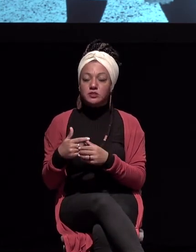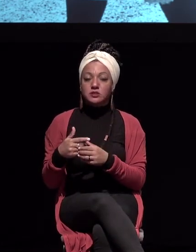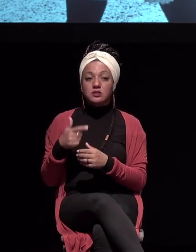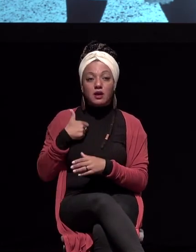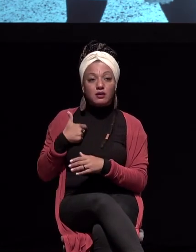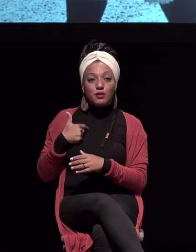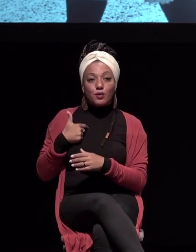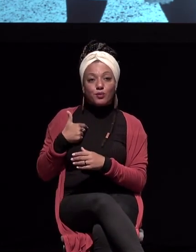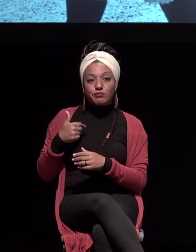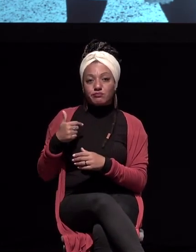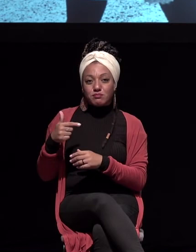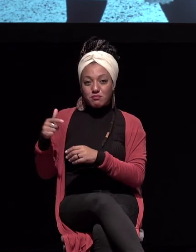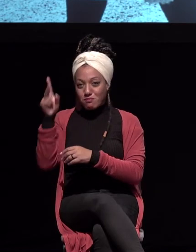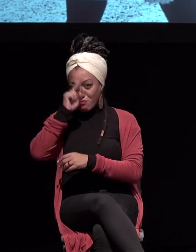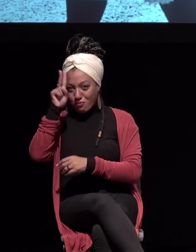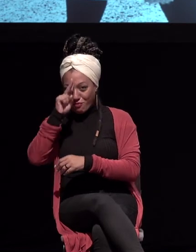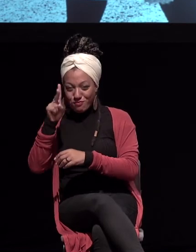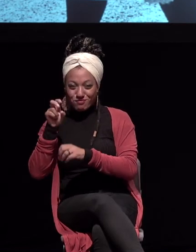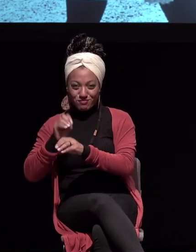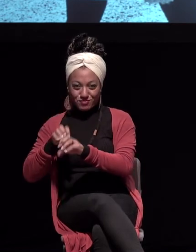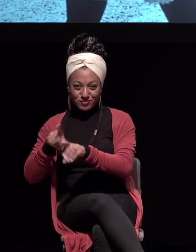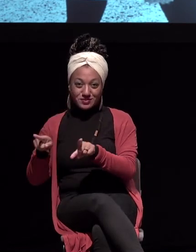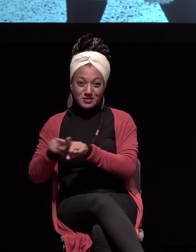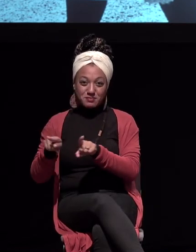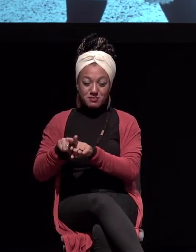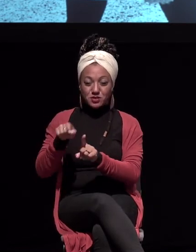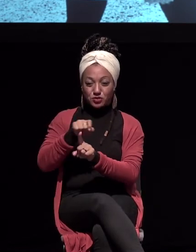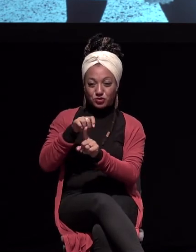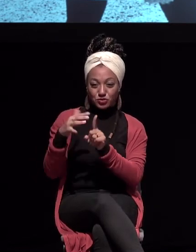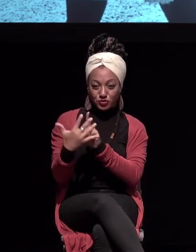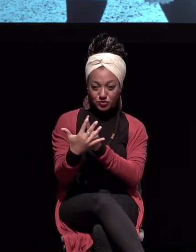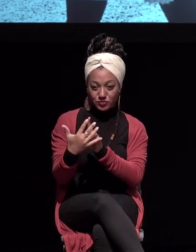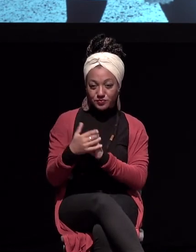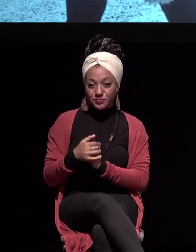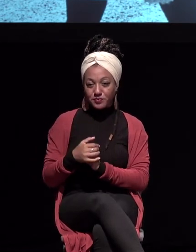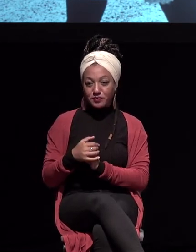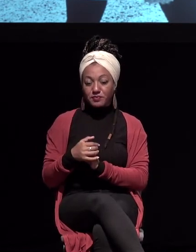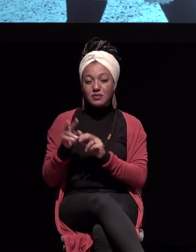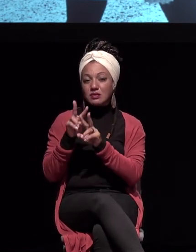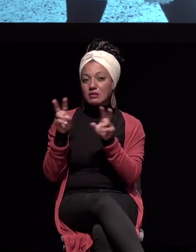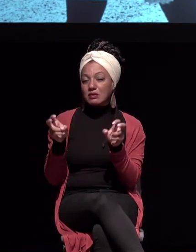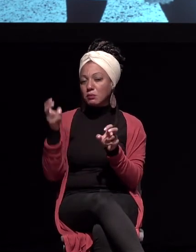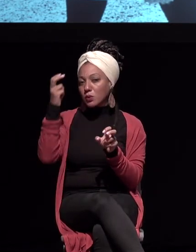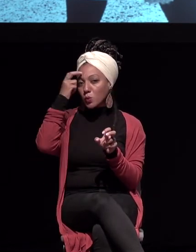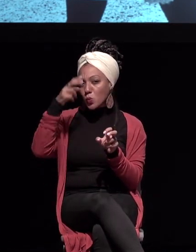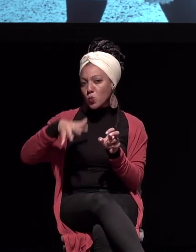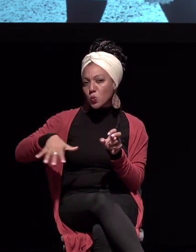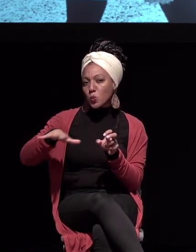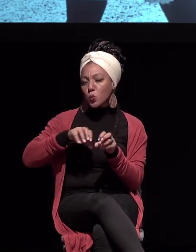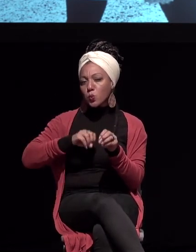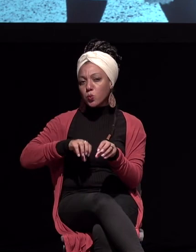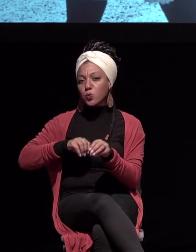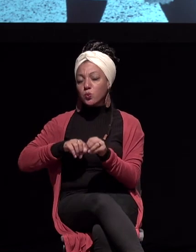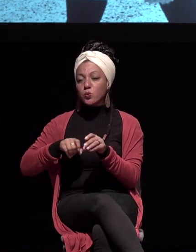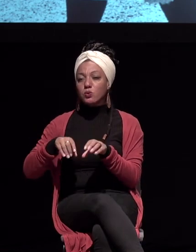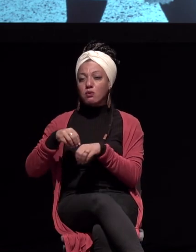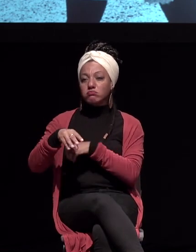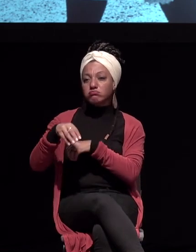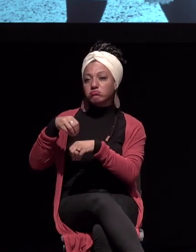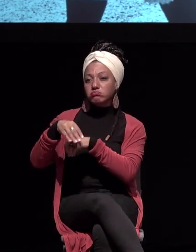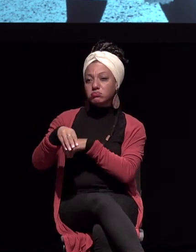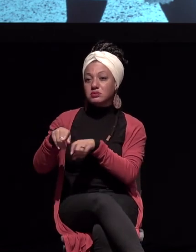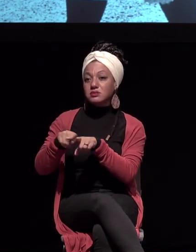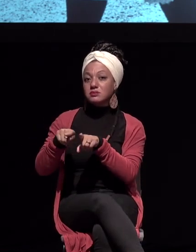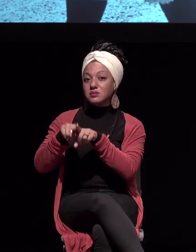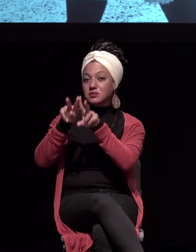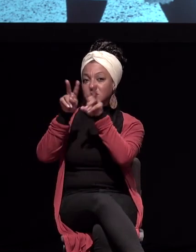Então, o primeiro bimestre, a gente fala da questão de cultura e, especificamente, também traz essa temática sobre